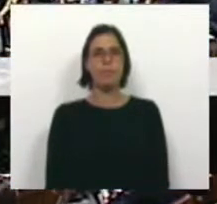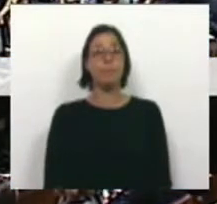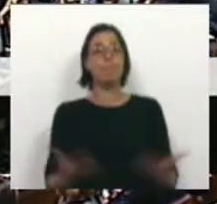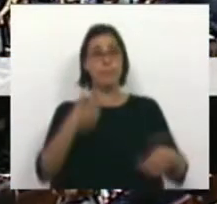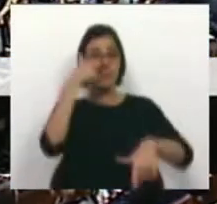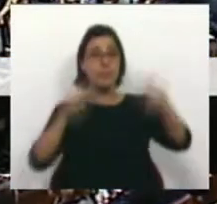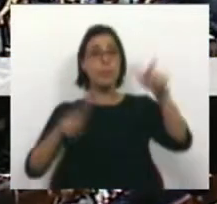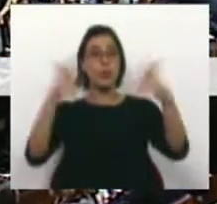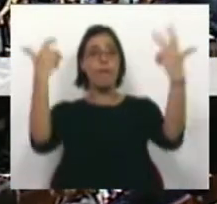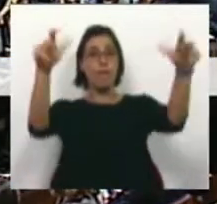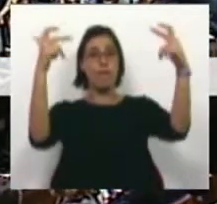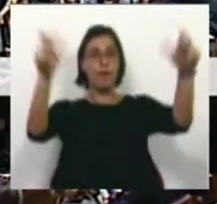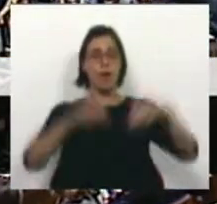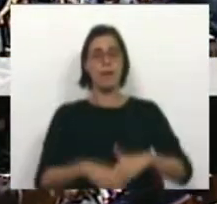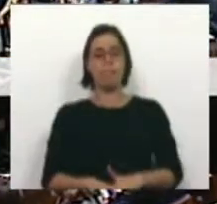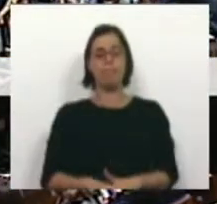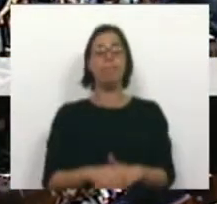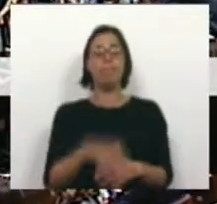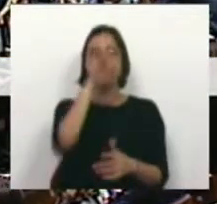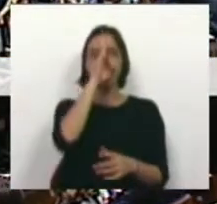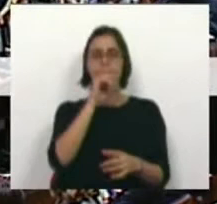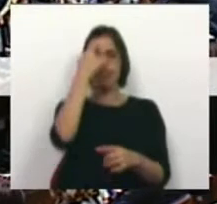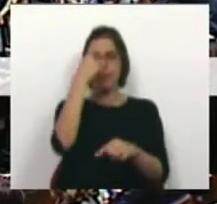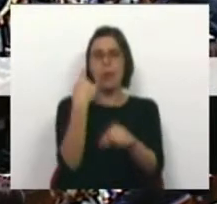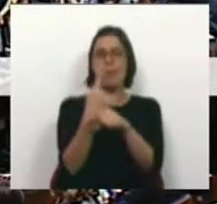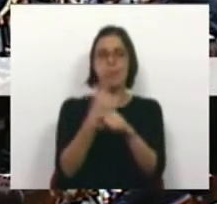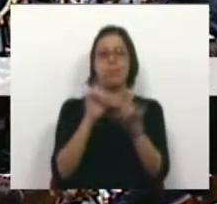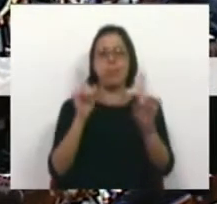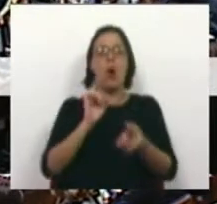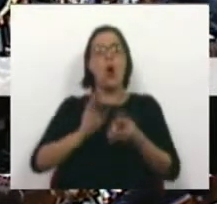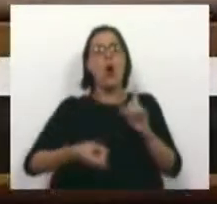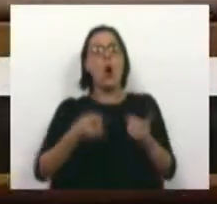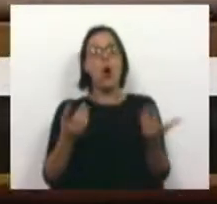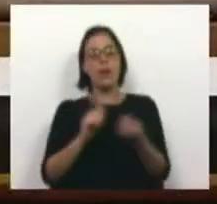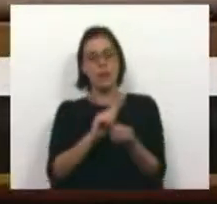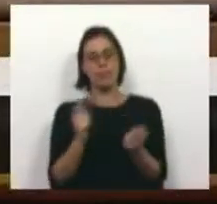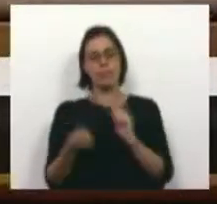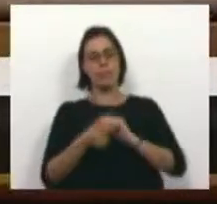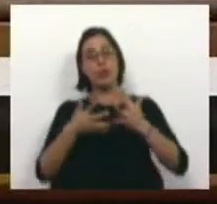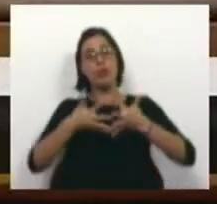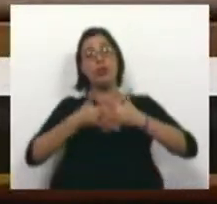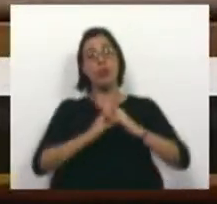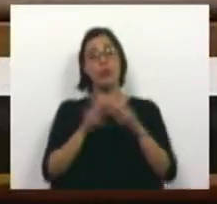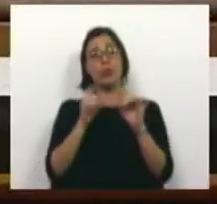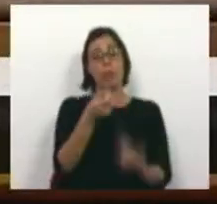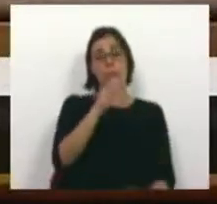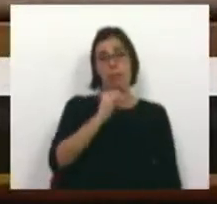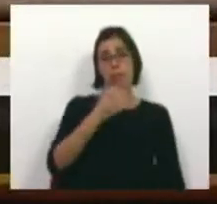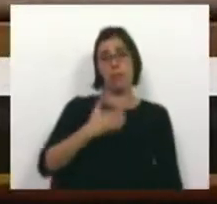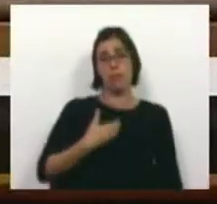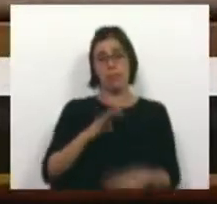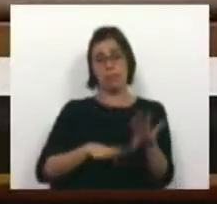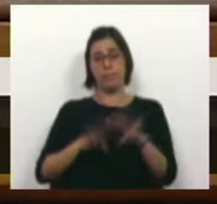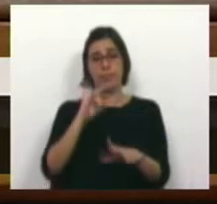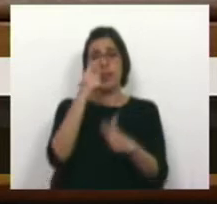As pessoas lá fora recordam-se também do que foi a grande reforma estrutural que PS e CDS fizeram